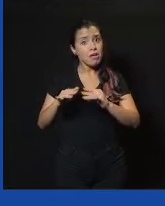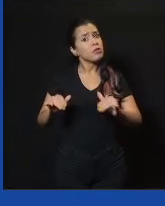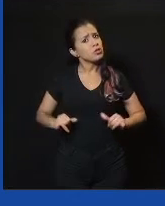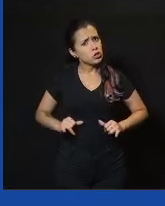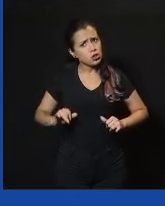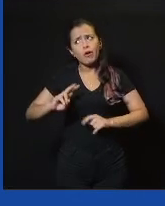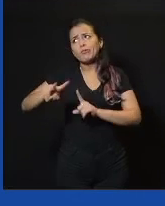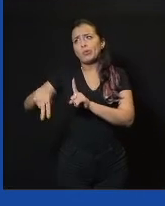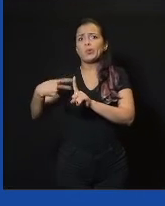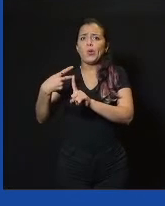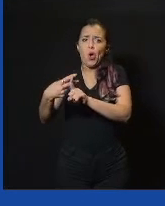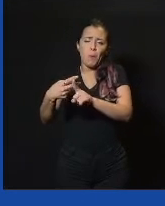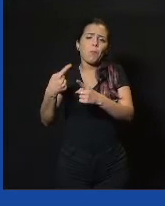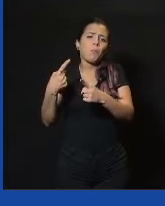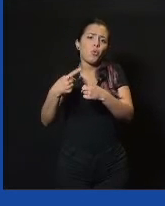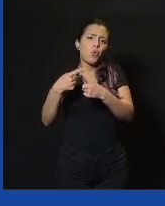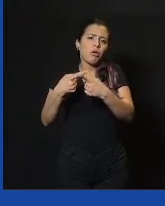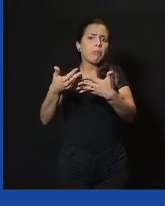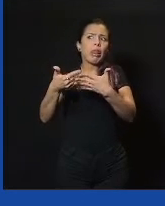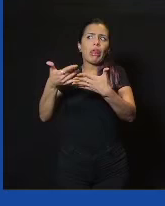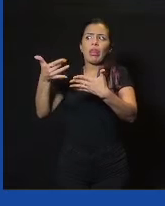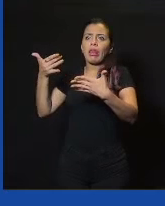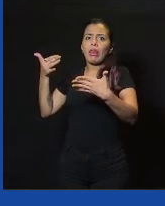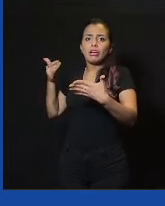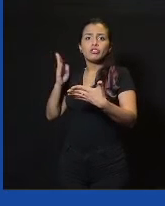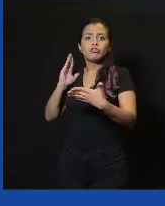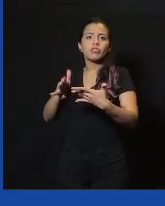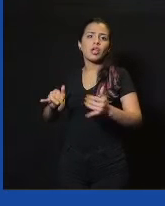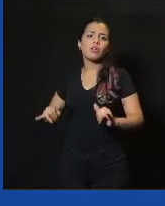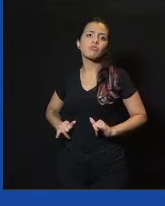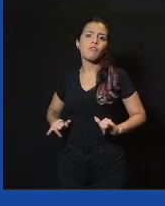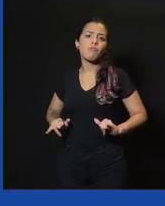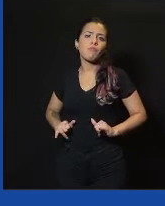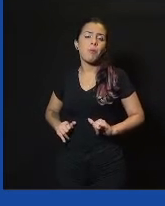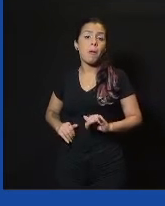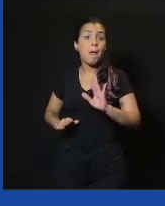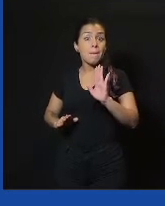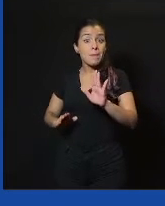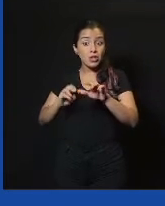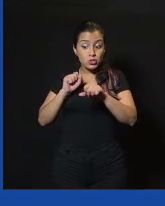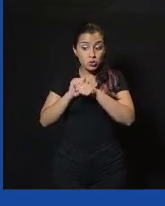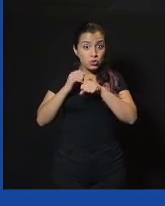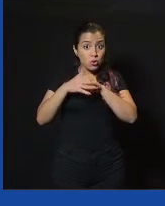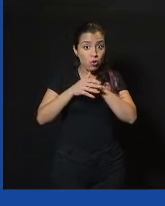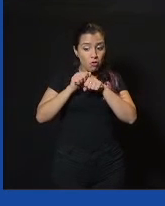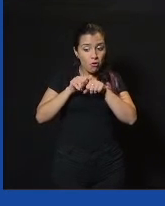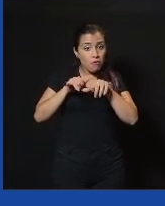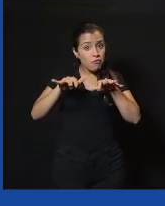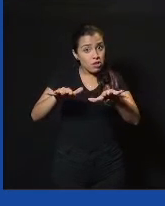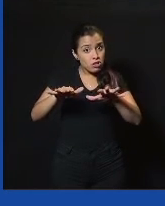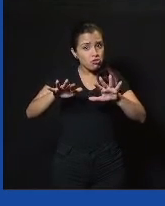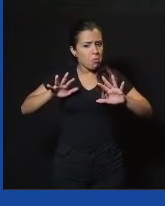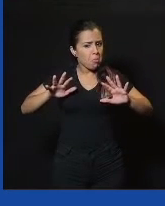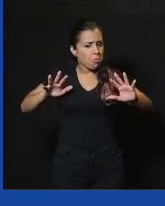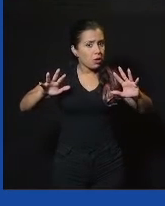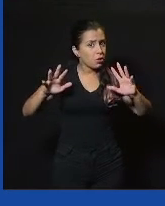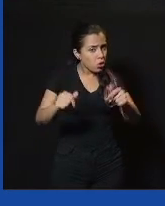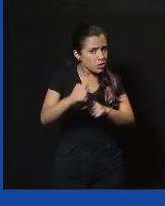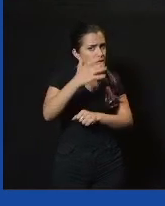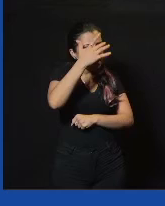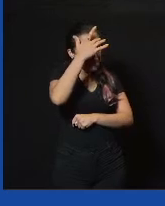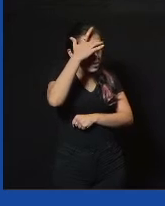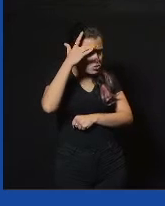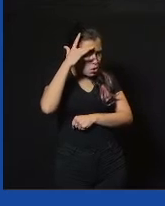porque ele já vem sofrendo antes, né? Mas o Covid, ele abriu para todos. Ele abriu para todos e ele